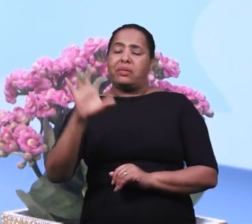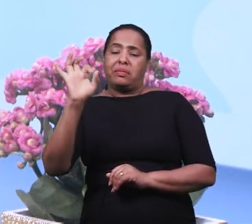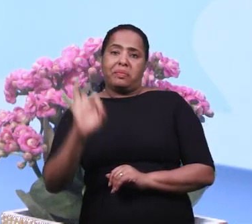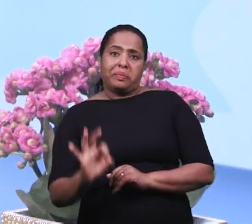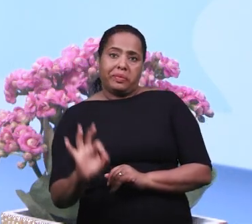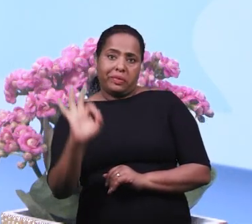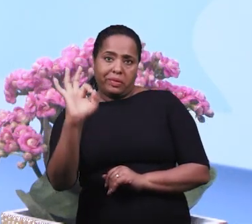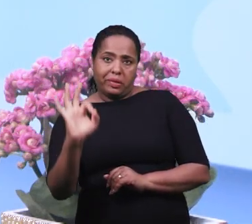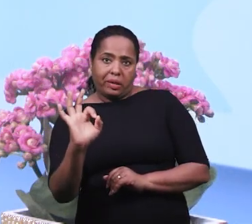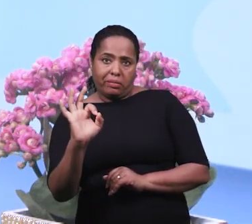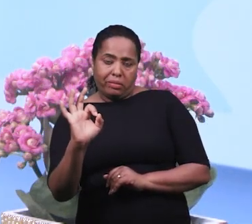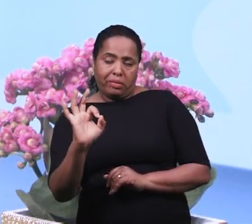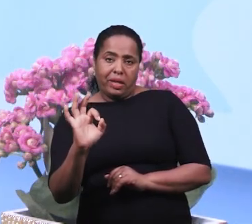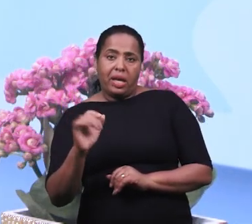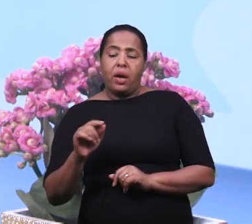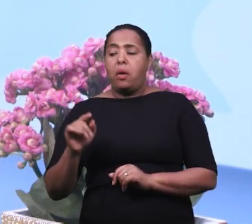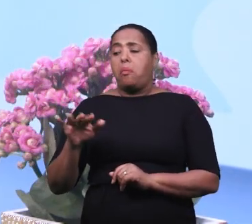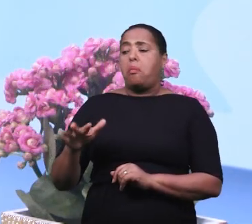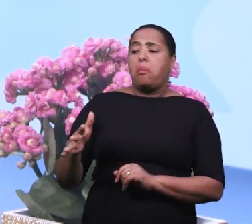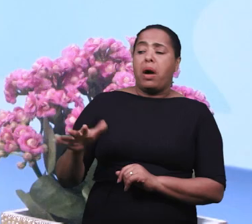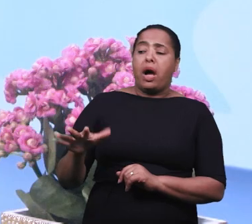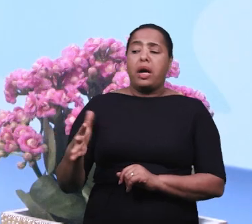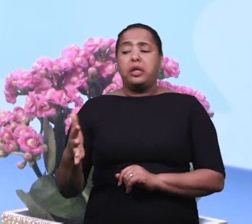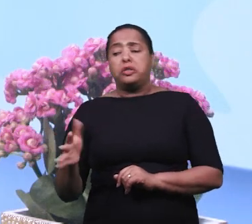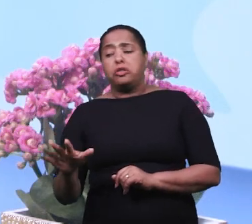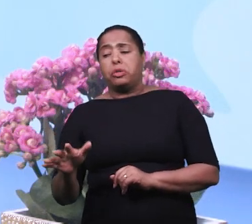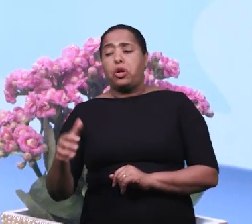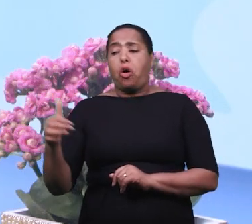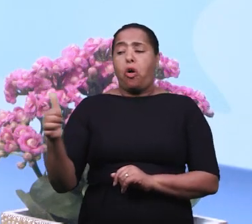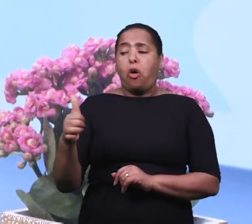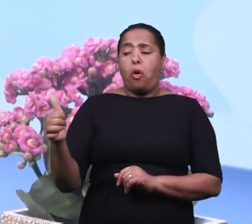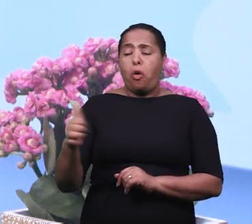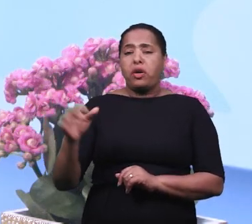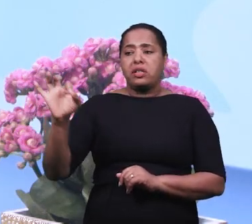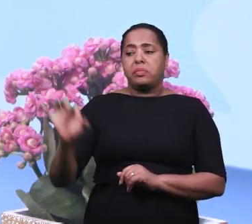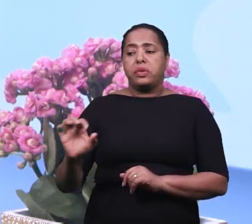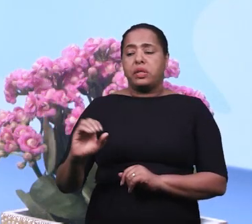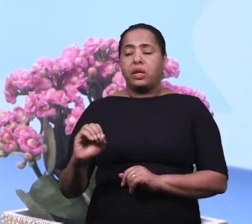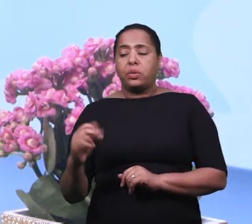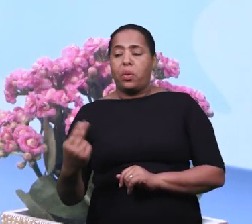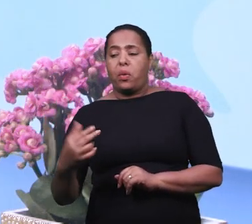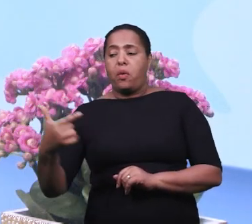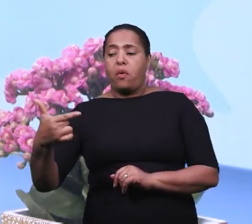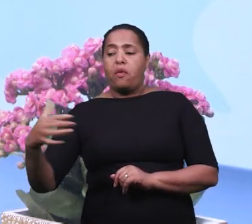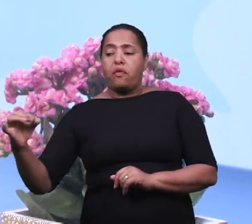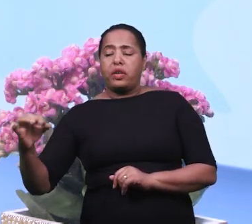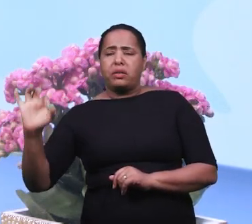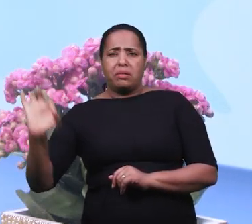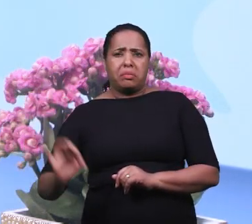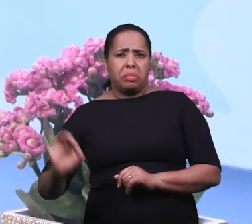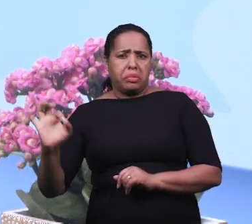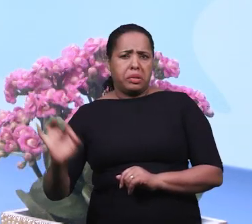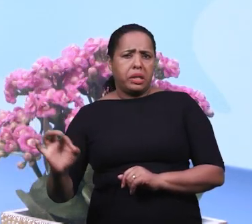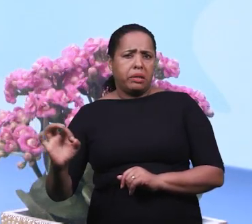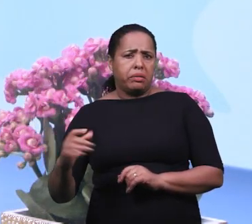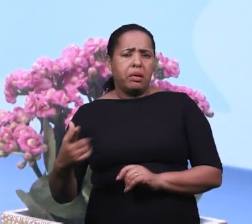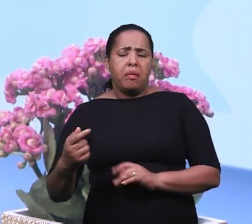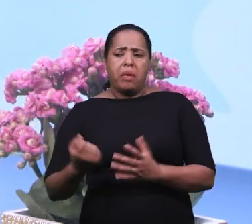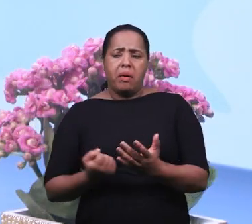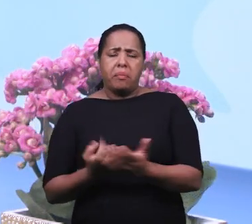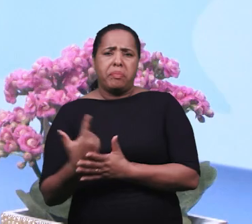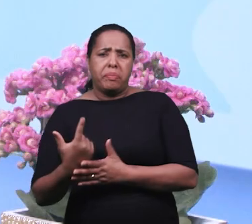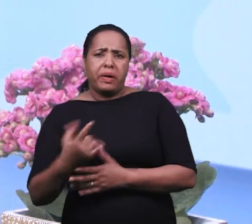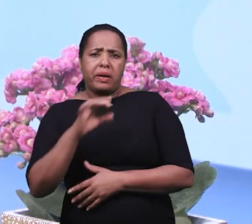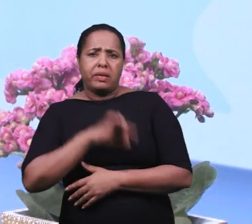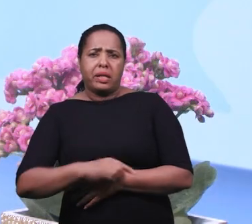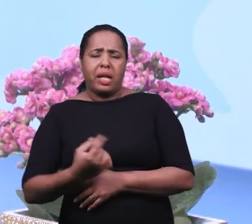O facultativo dela pode ser com 11% ou 20%. Tá? Mas se vai contribuir em cima de um salário mínimo para se